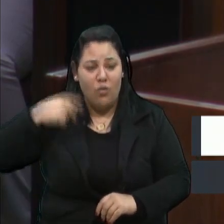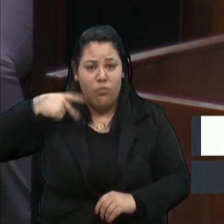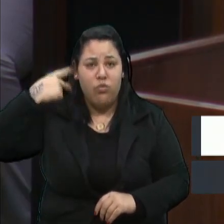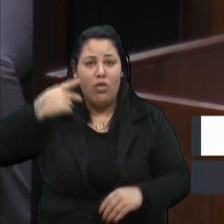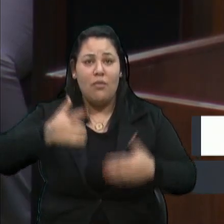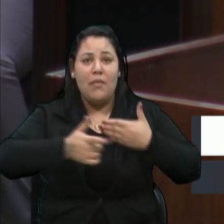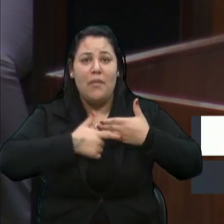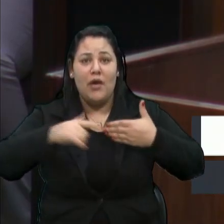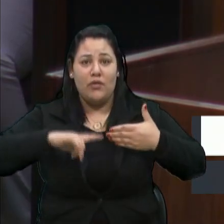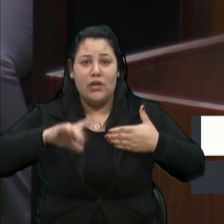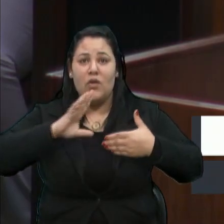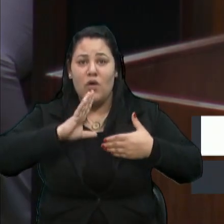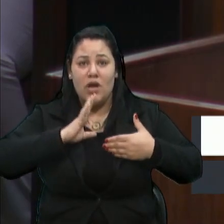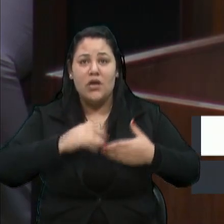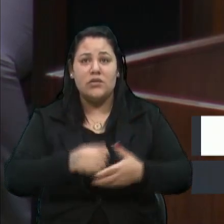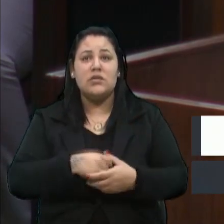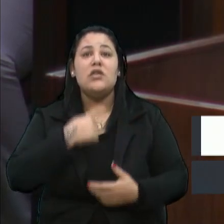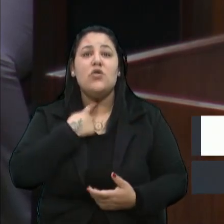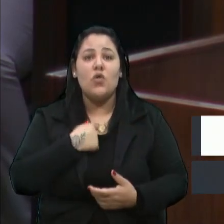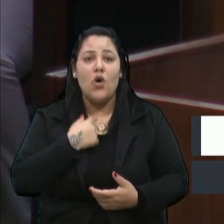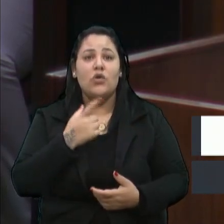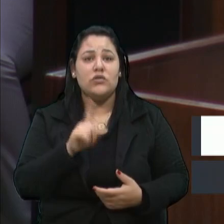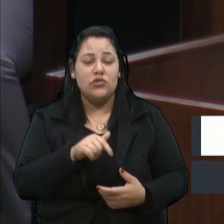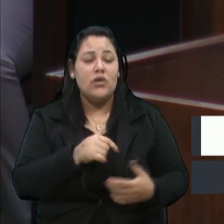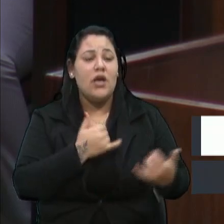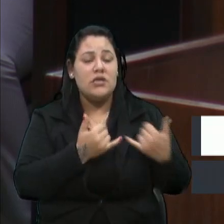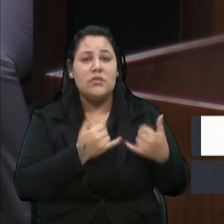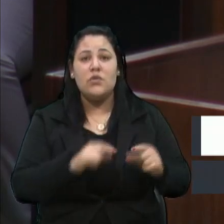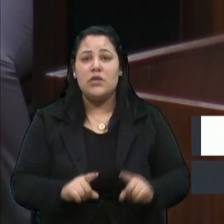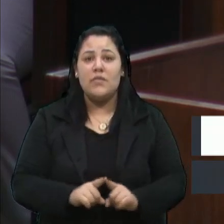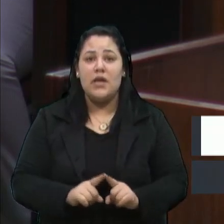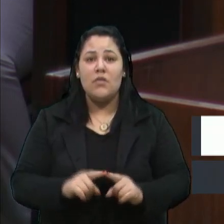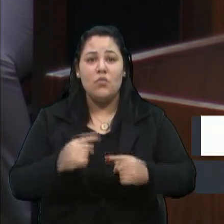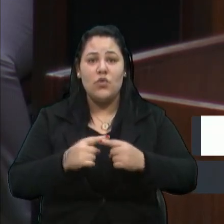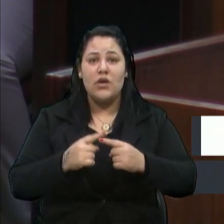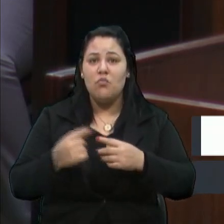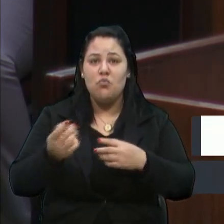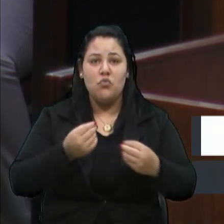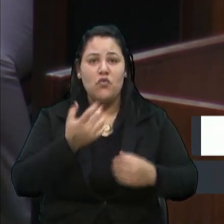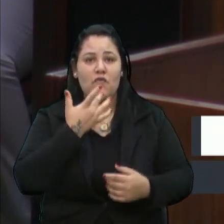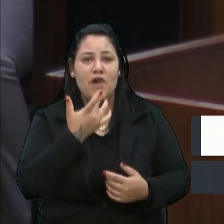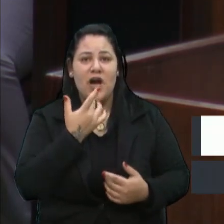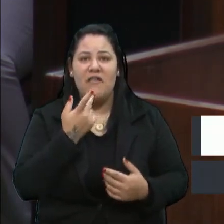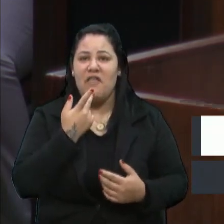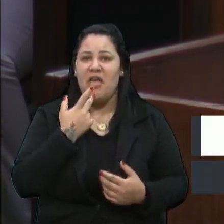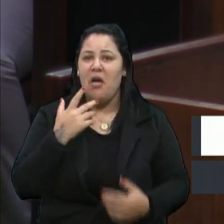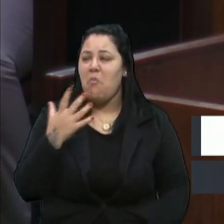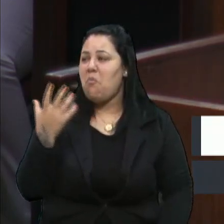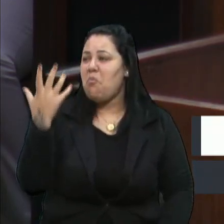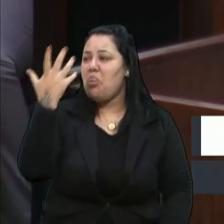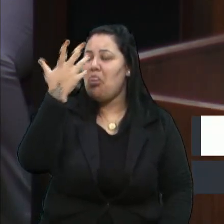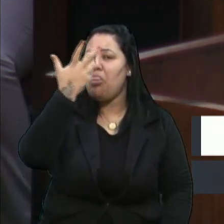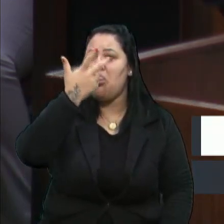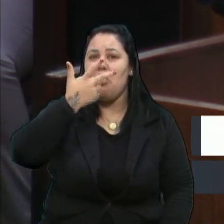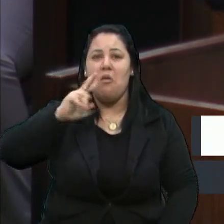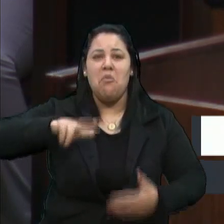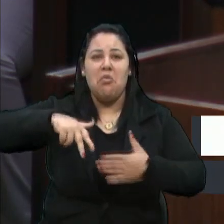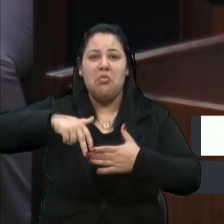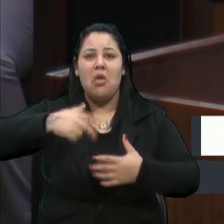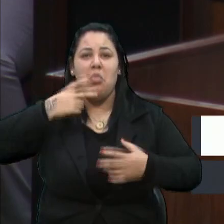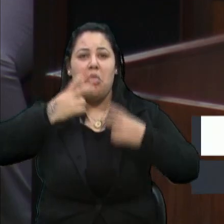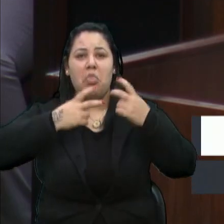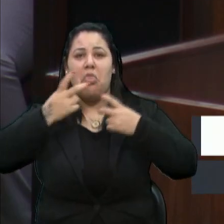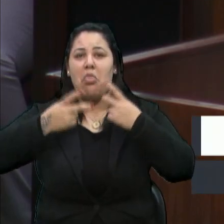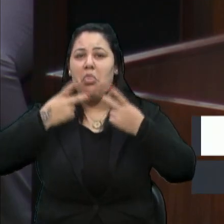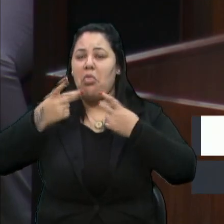tenho conhecimento e gosto de ser exemplo porque é fácil falar bonito discursar se tu não tem